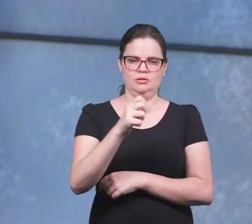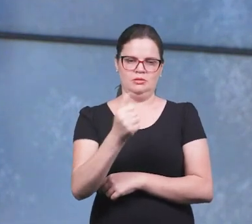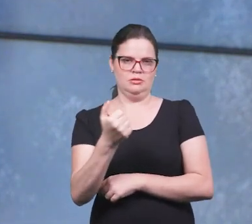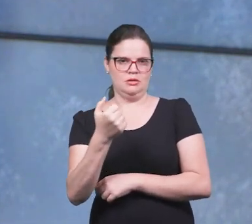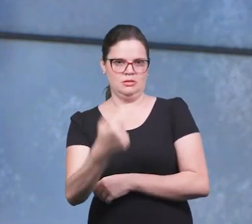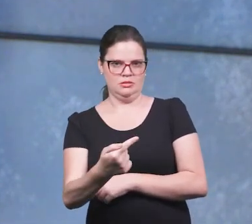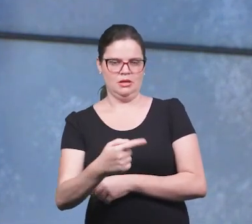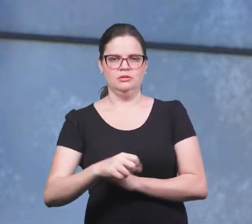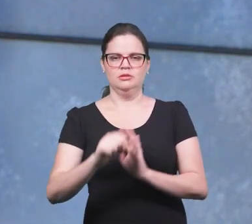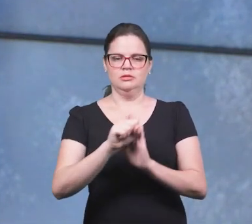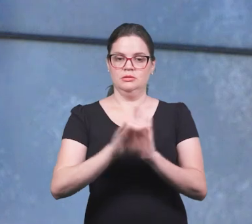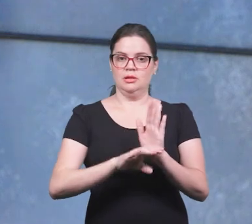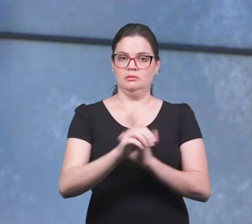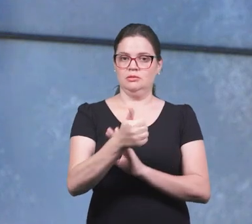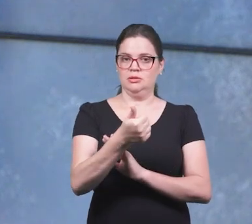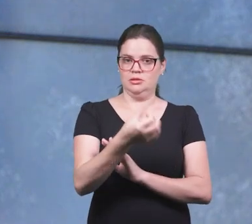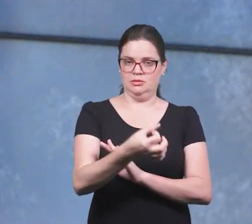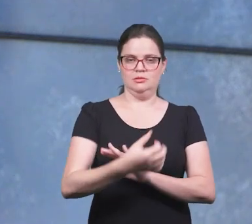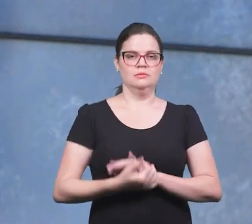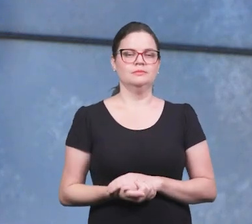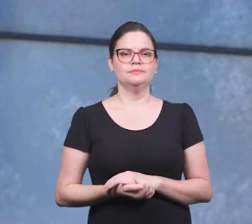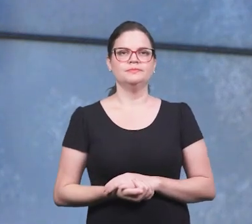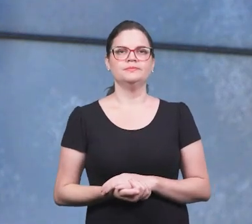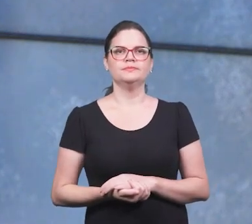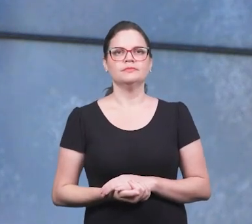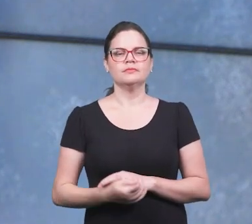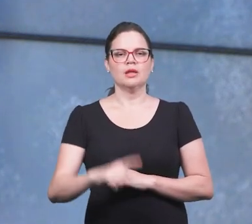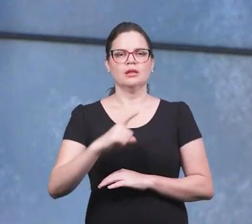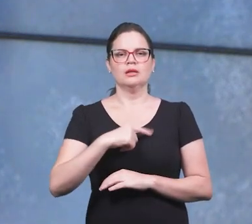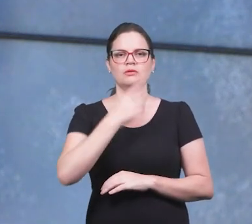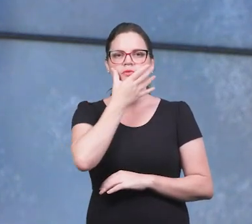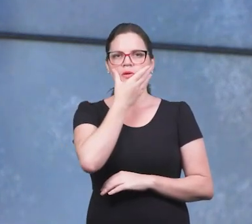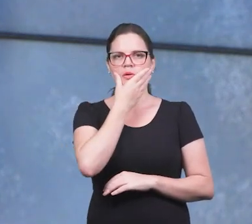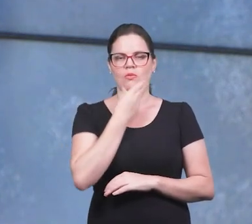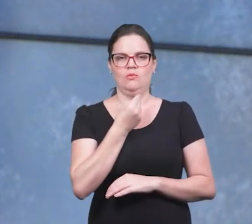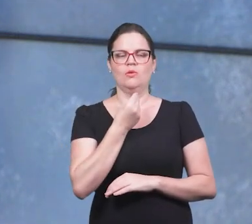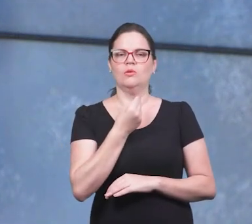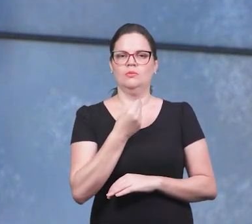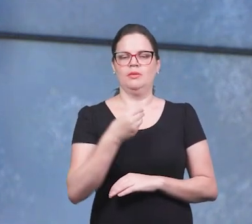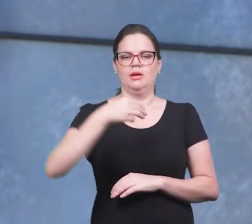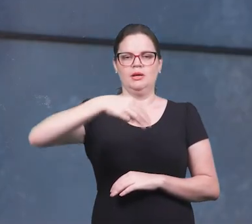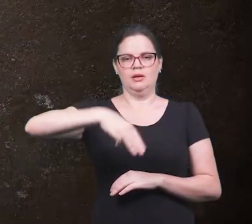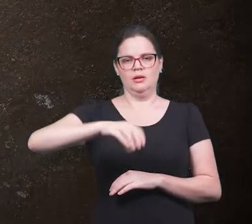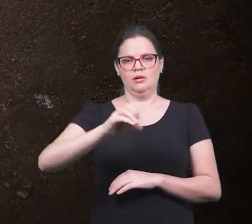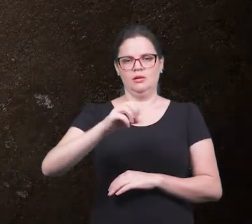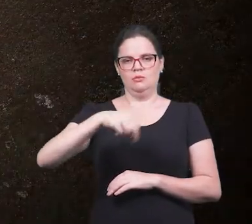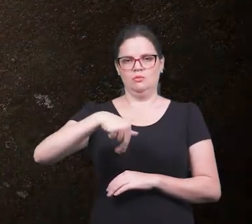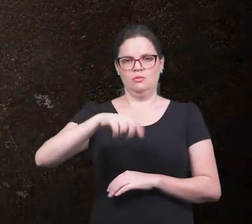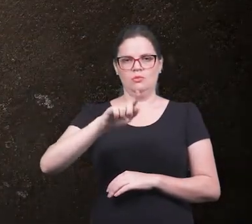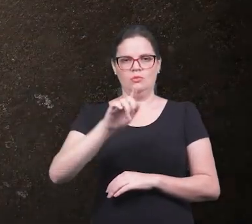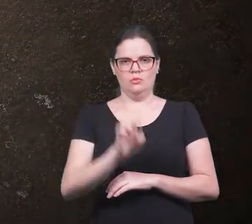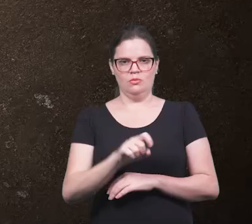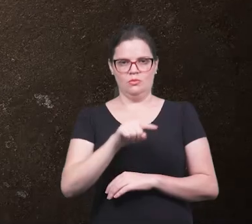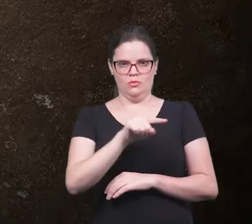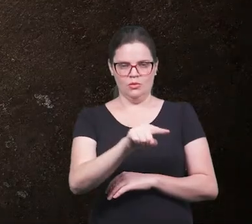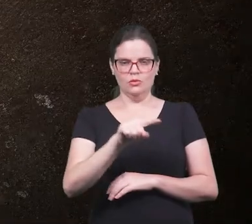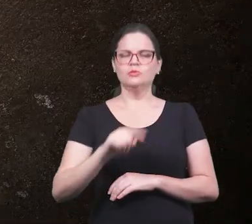foi liderado por um monge agostiniano, né, chamado Martinho